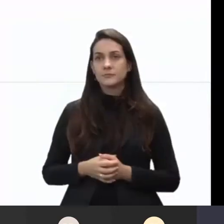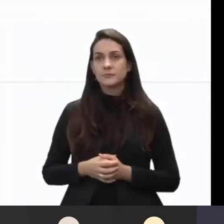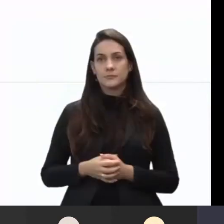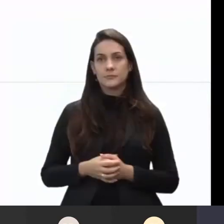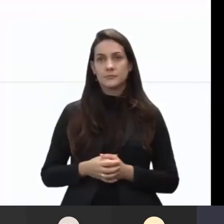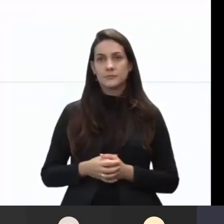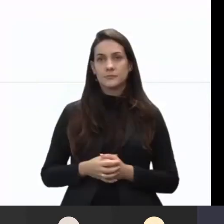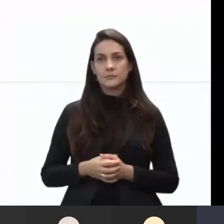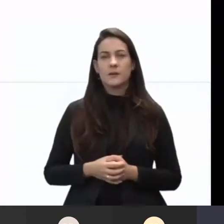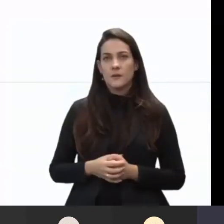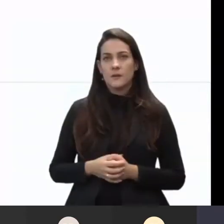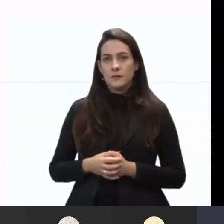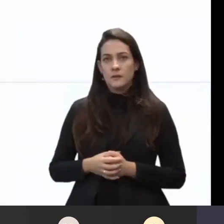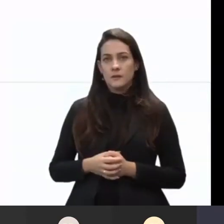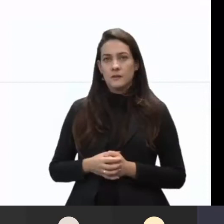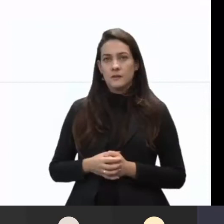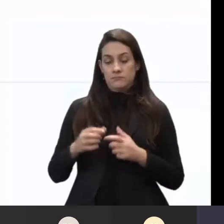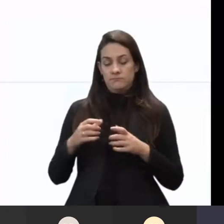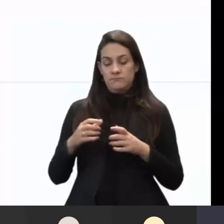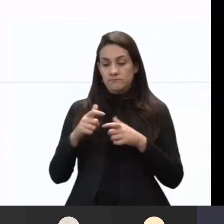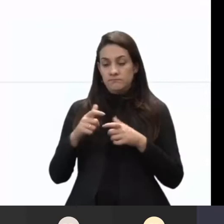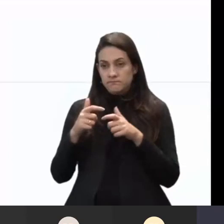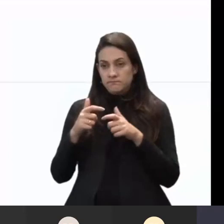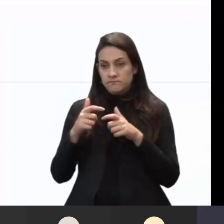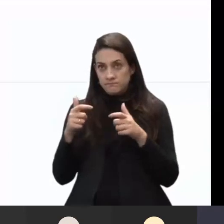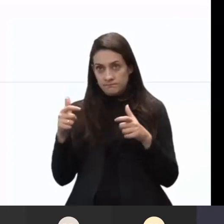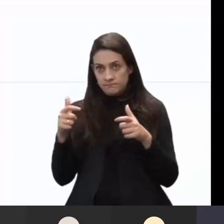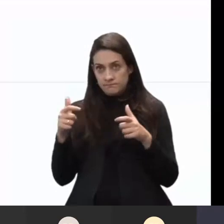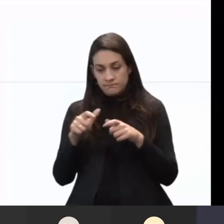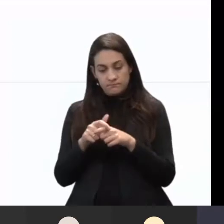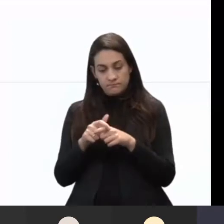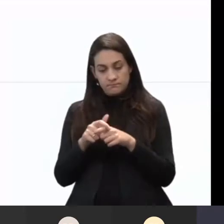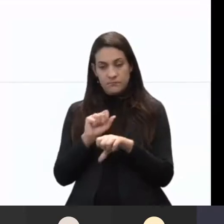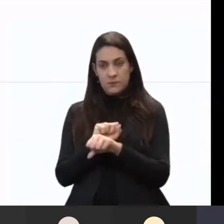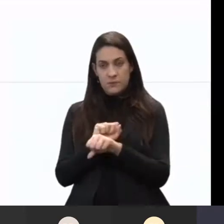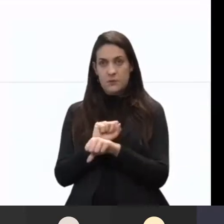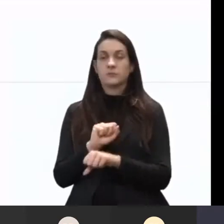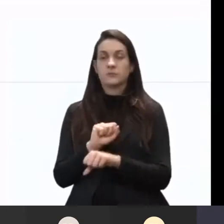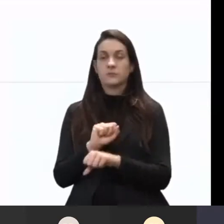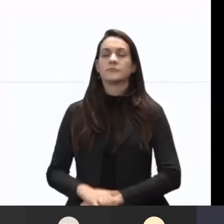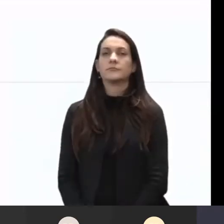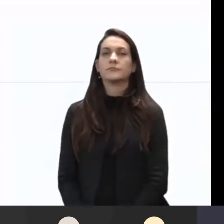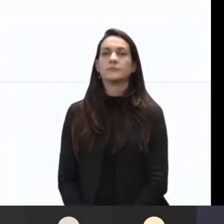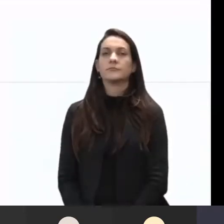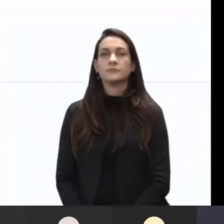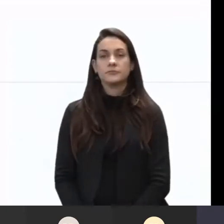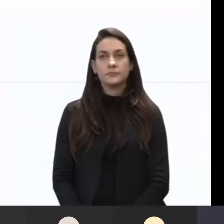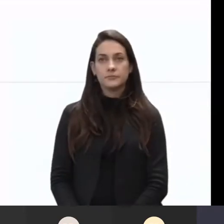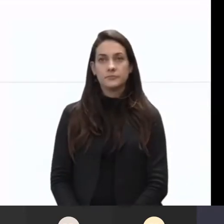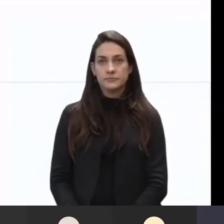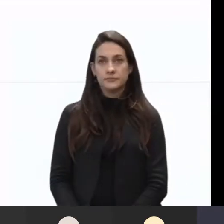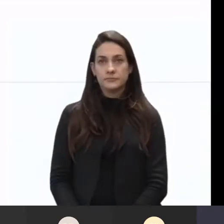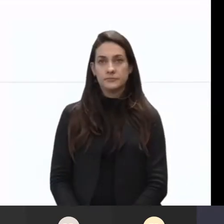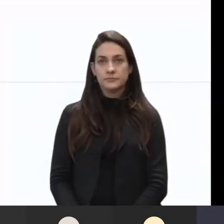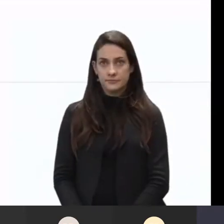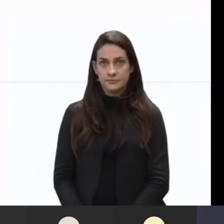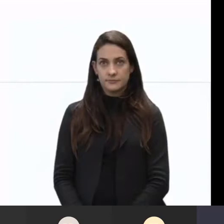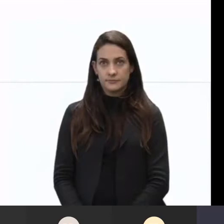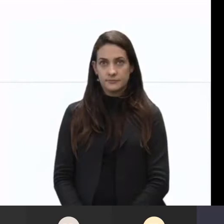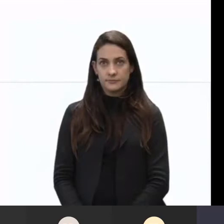é o ponto onde teve a mínima concentração que inibiu o crescimento de micro-organismos. E aqui é chamado